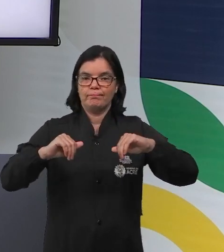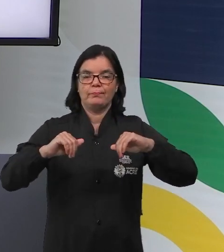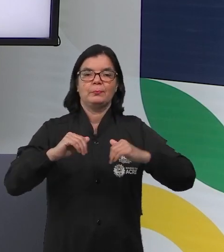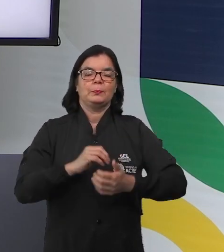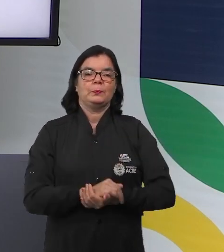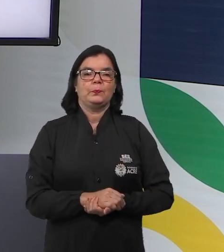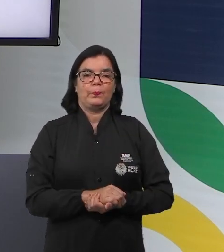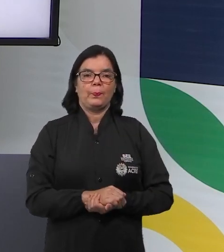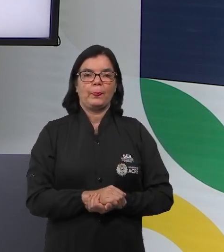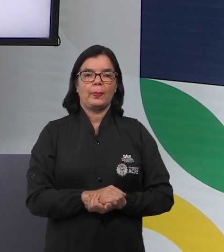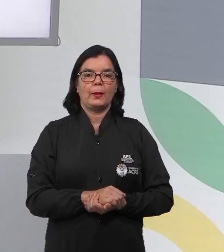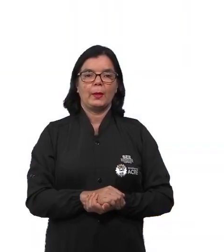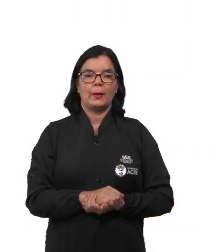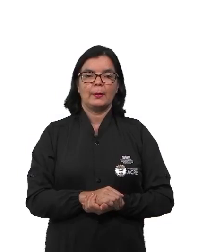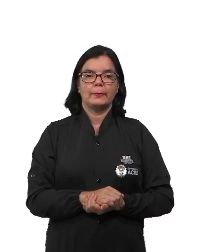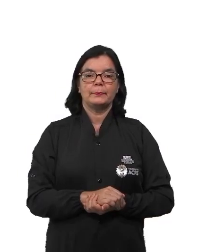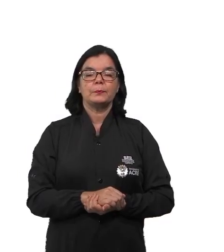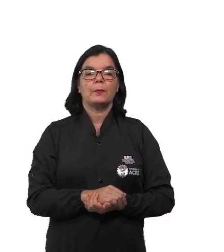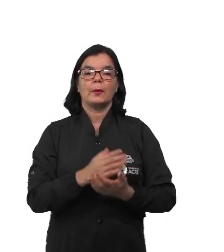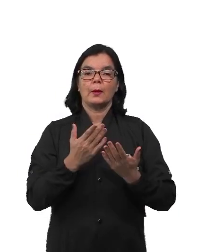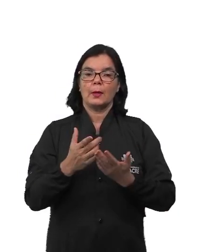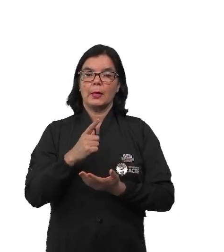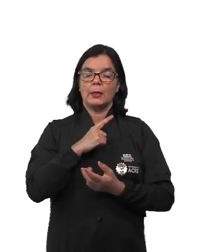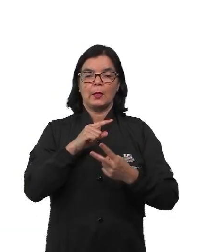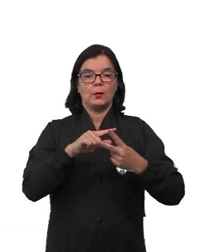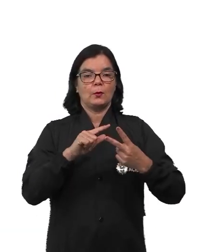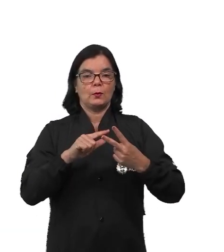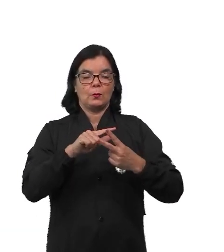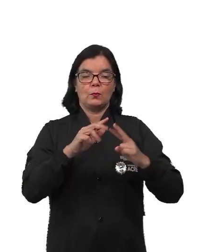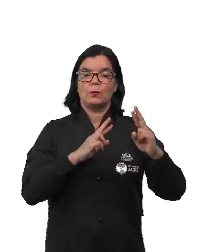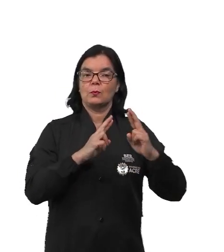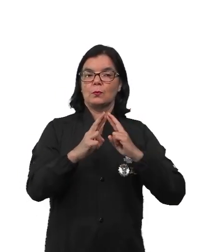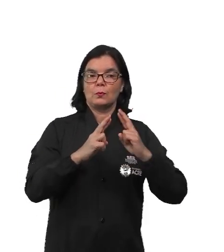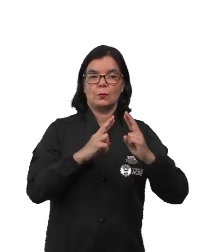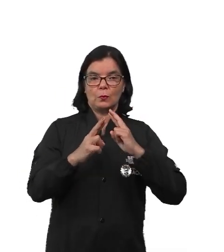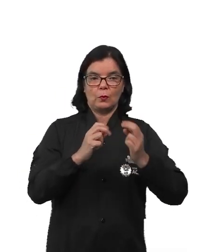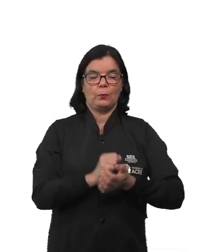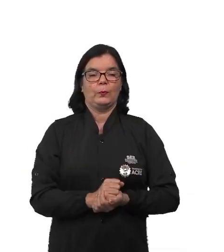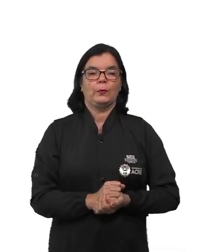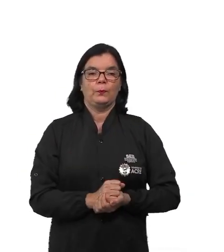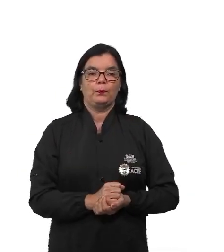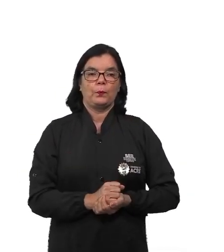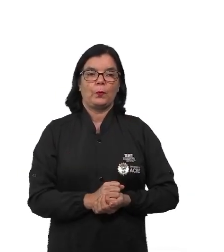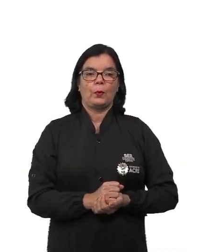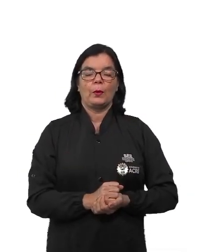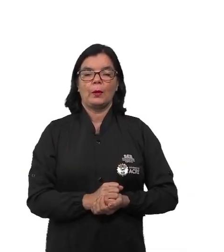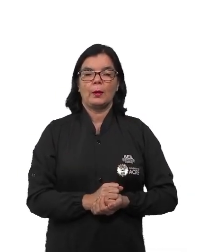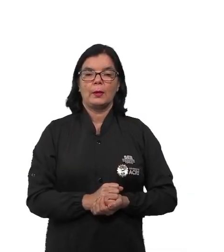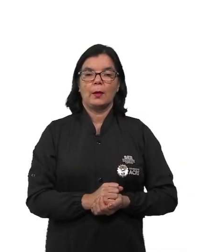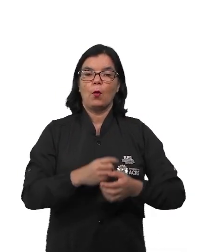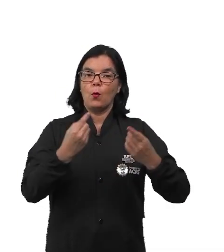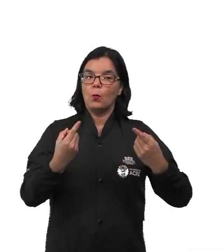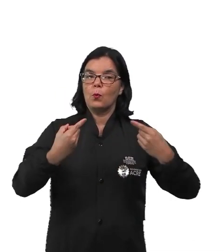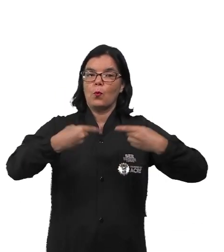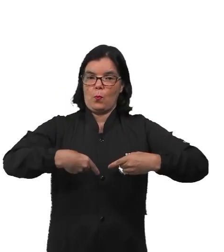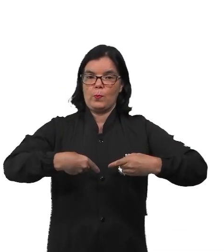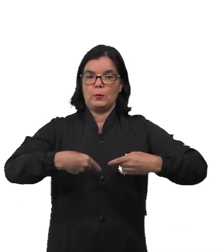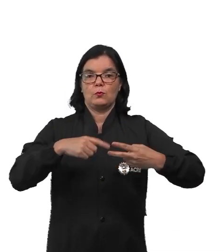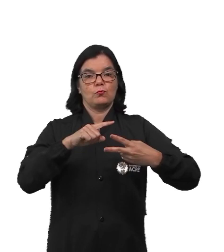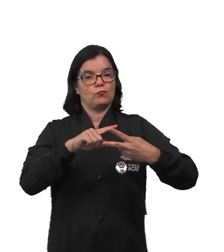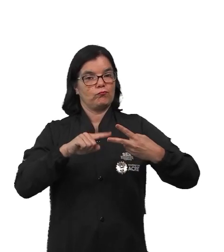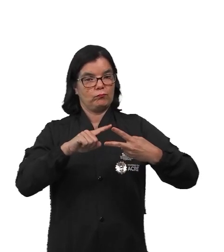certo? Aqui, pessoal, a gente tem dois tipos de relação, certo? Ó, competição nos dois